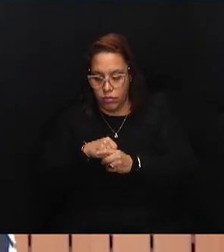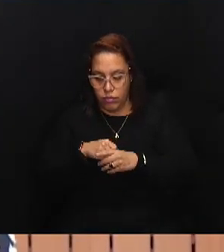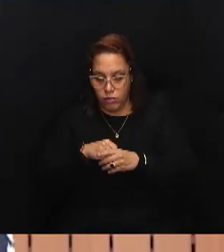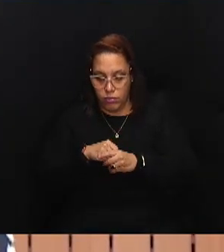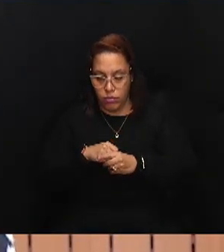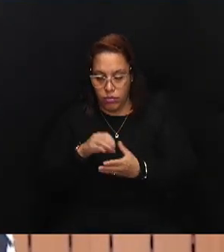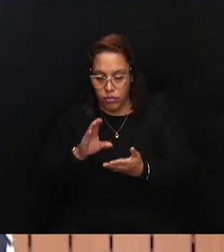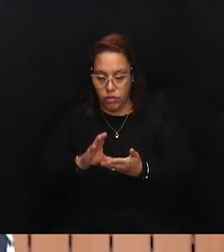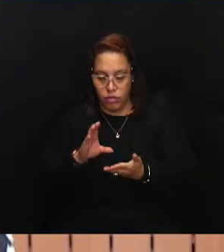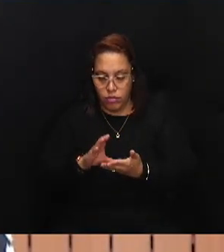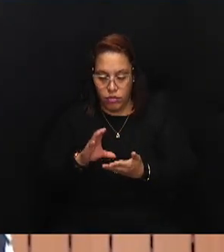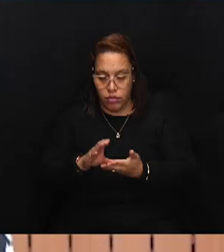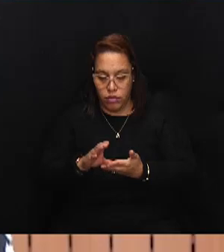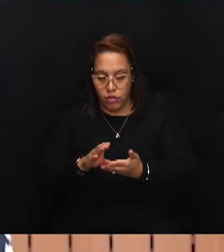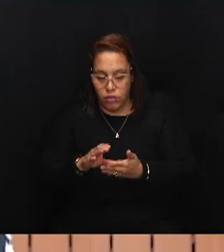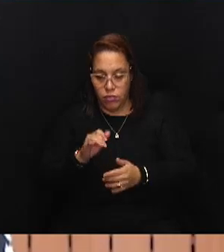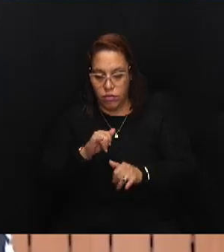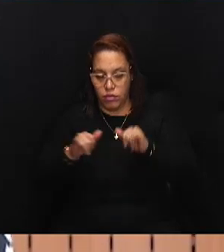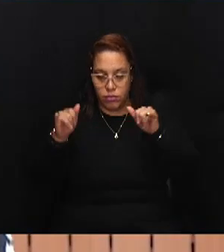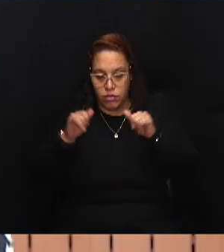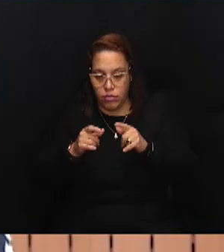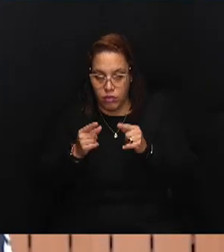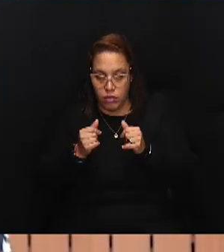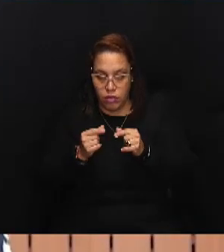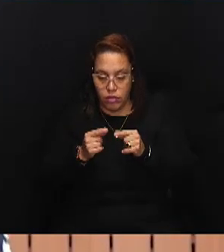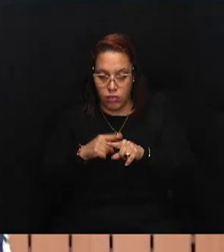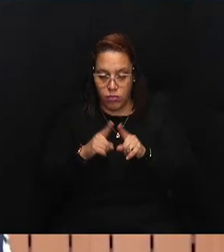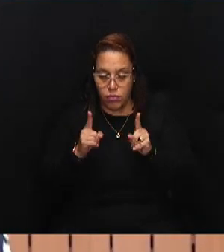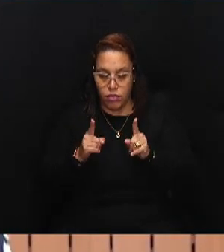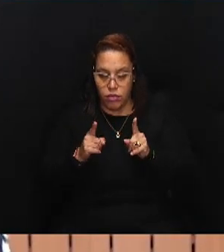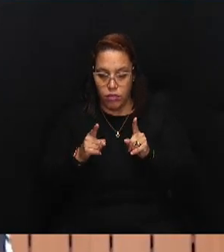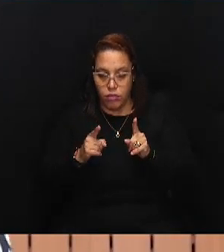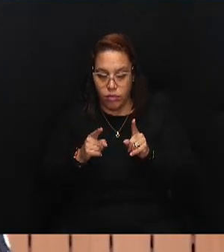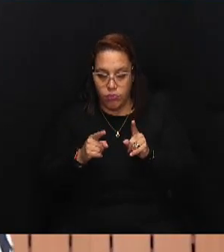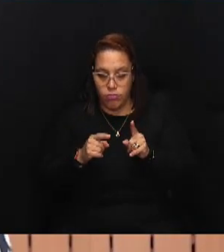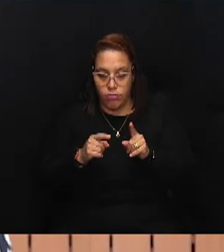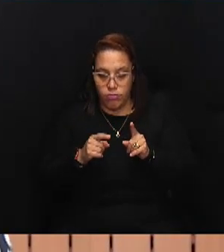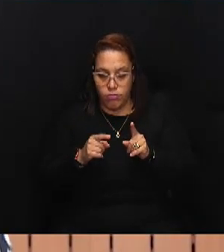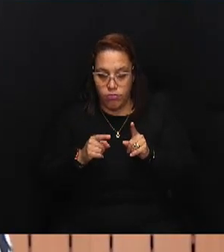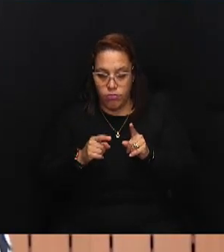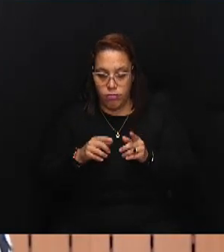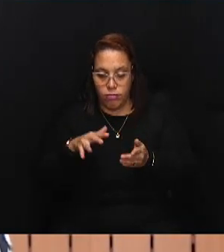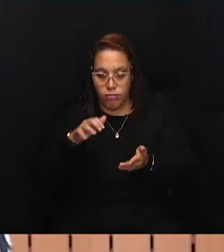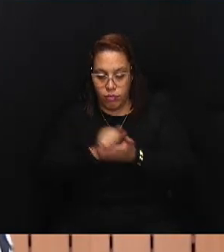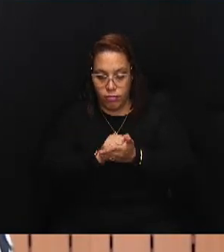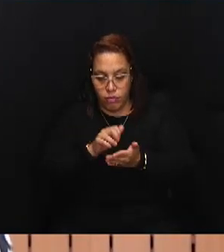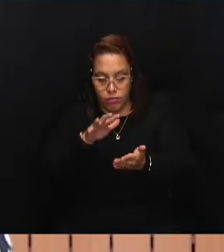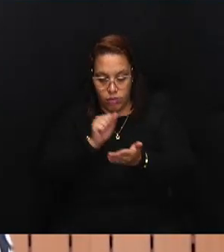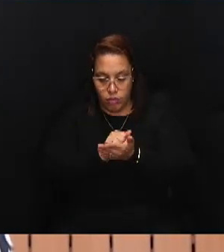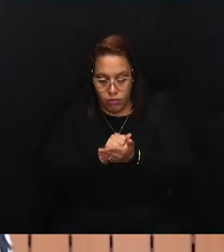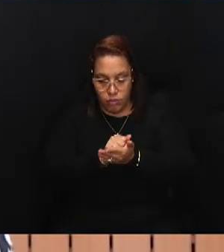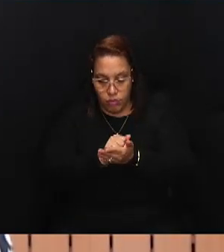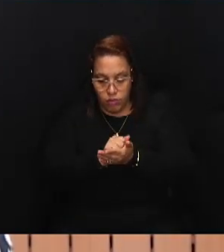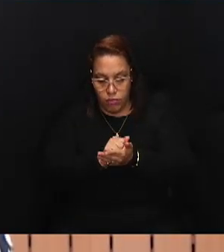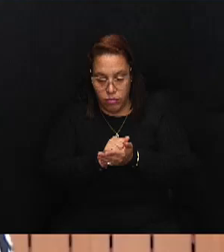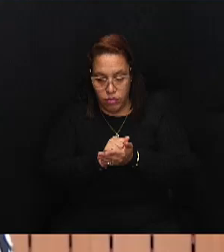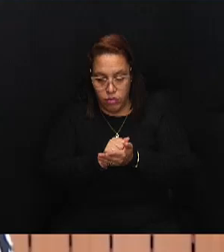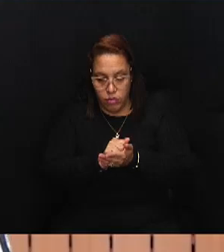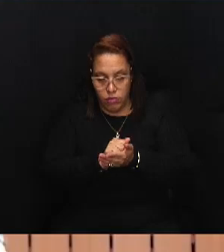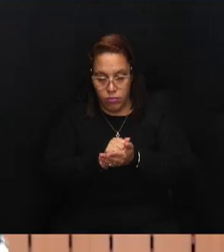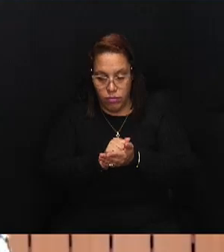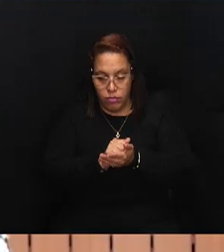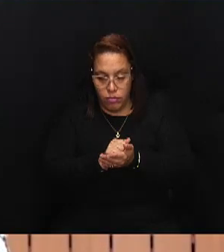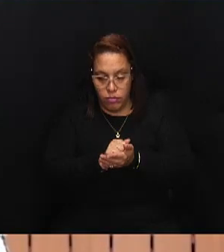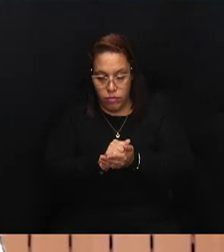Conselho, porque o Conselho queria soltar o dinheiro. Porém, nós temos que elas estarem inscritas, presentes junto ao Conselho. Então,